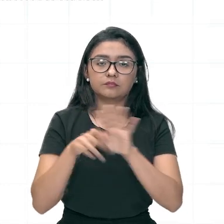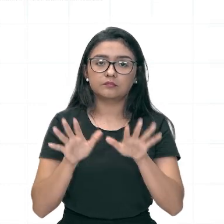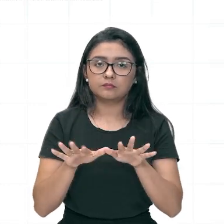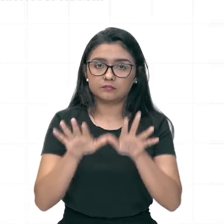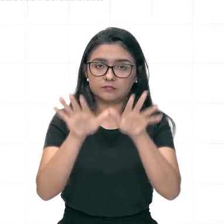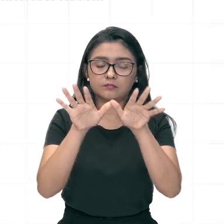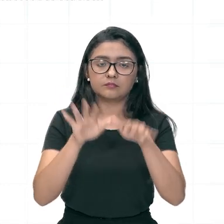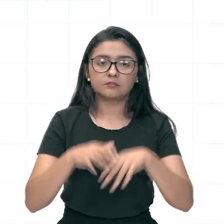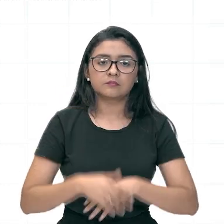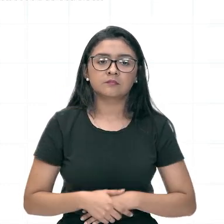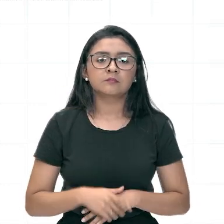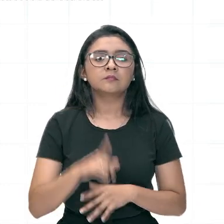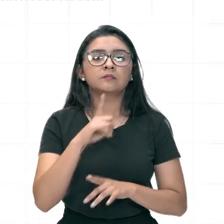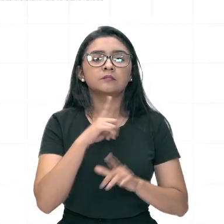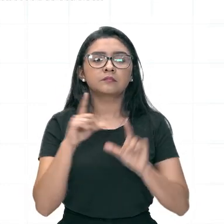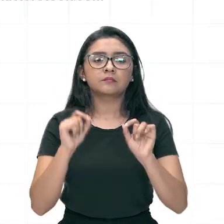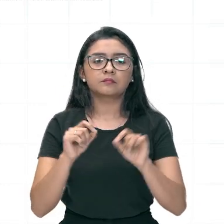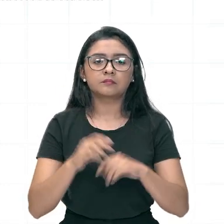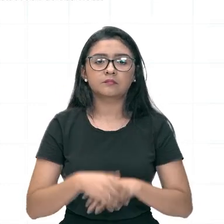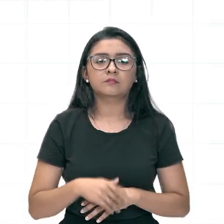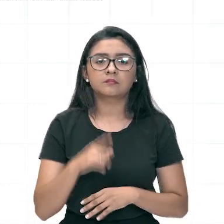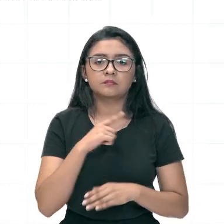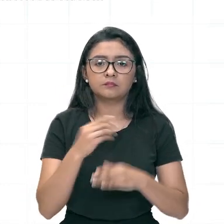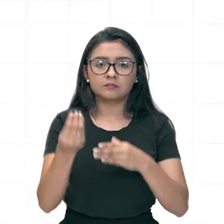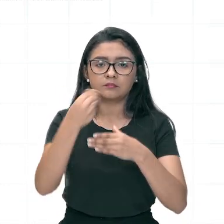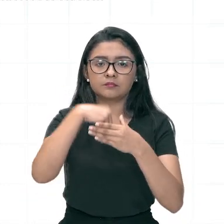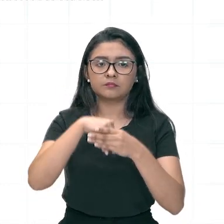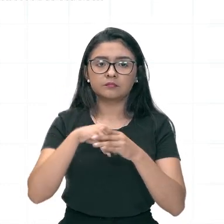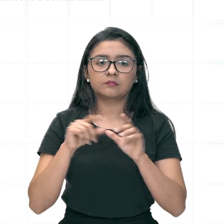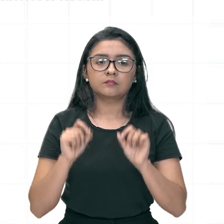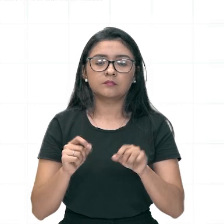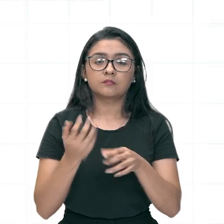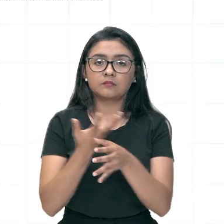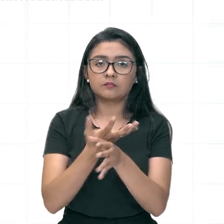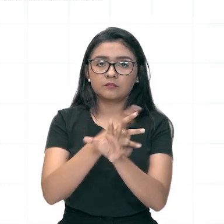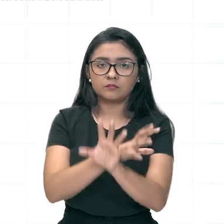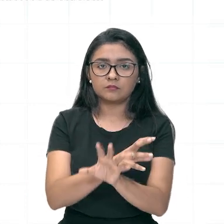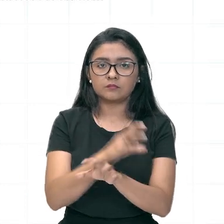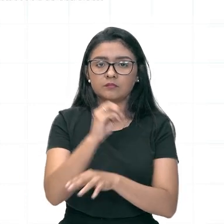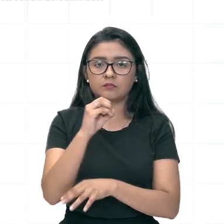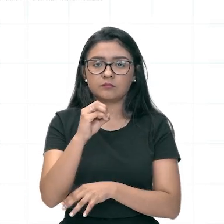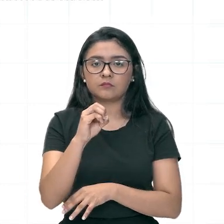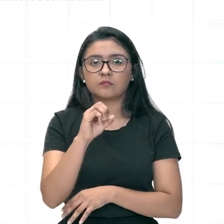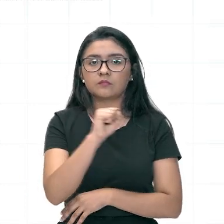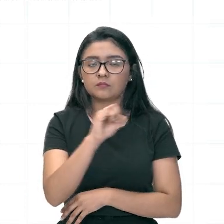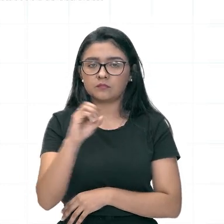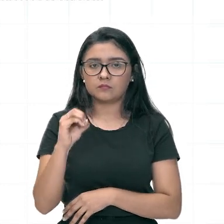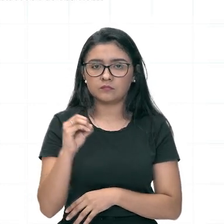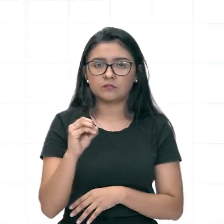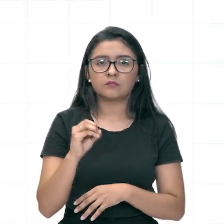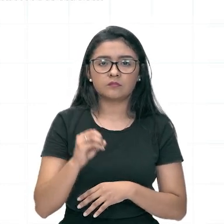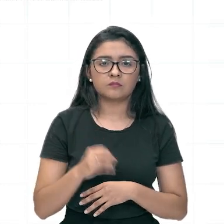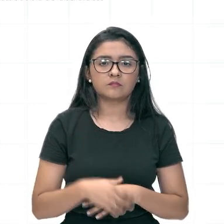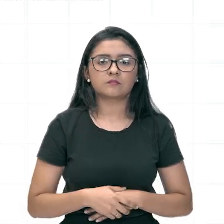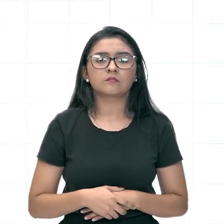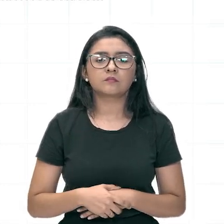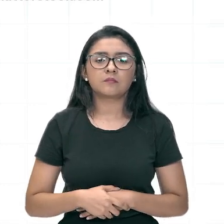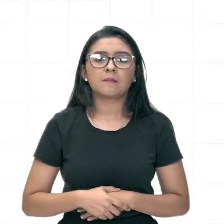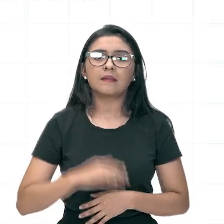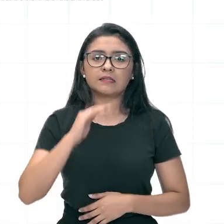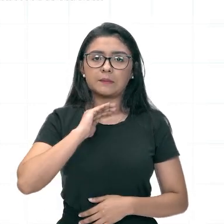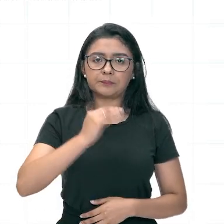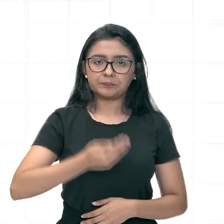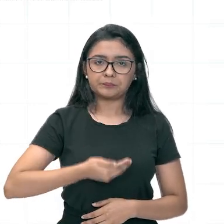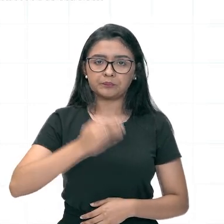ao voo. Eles apresentam um externo com quilha. O osso externo é um osso que está localizado ali bem no meio dessa